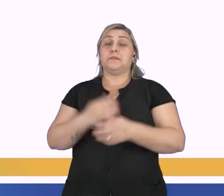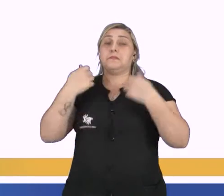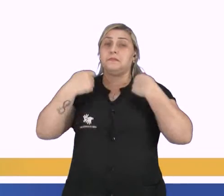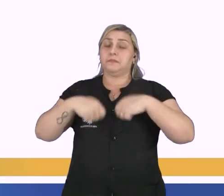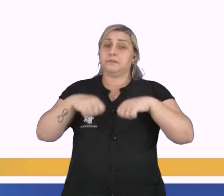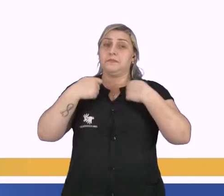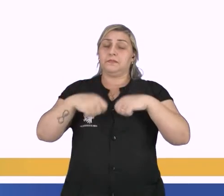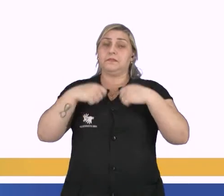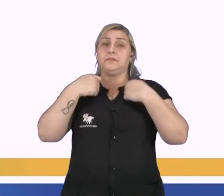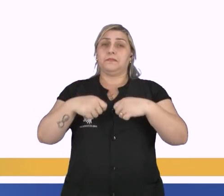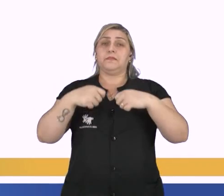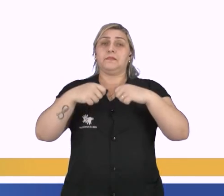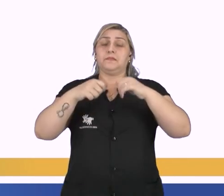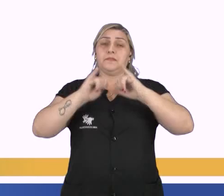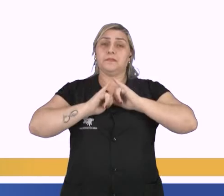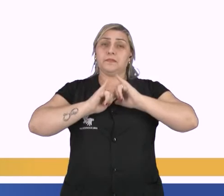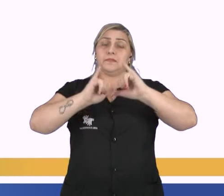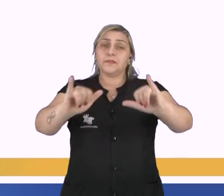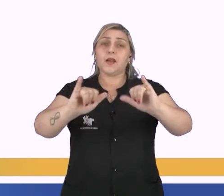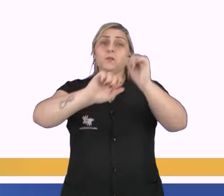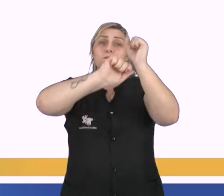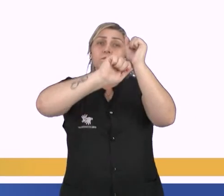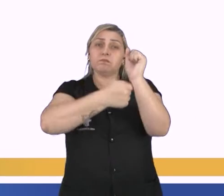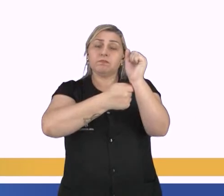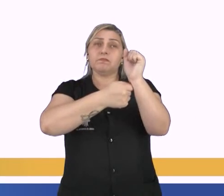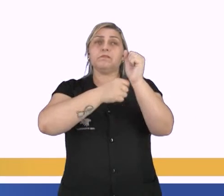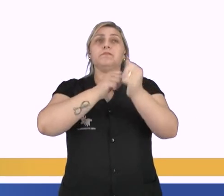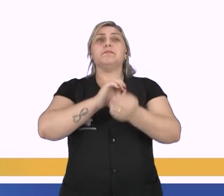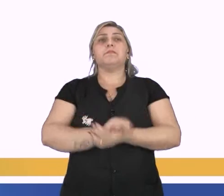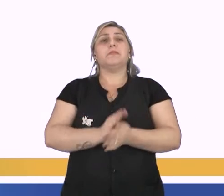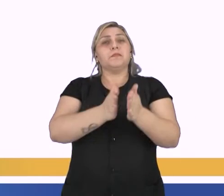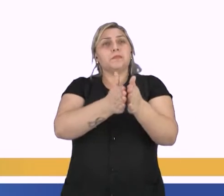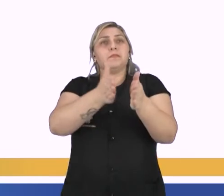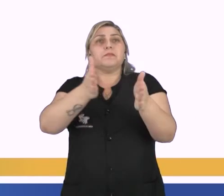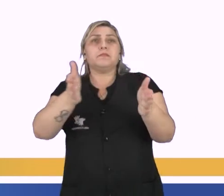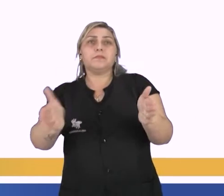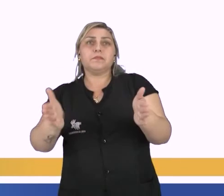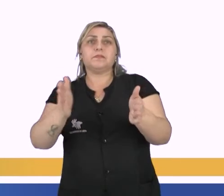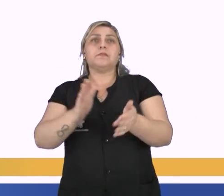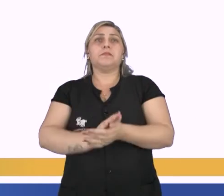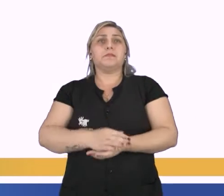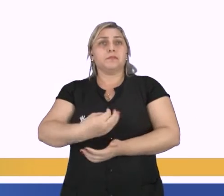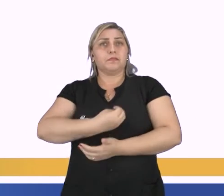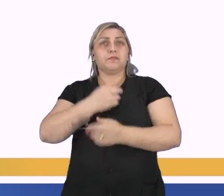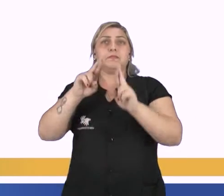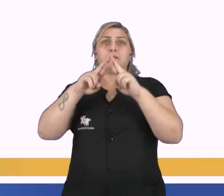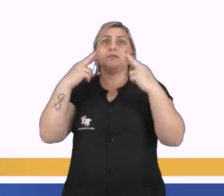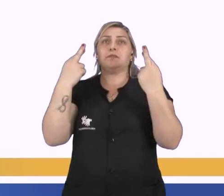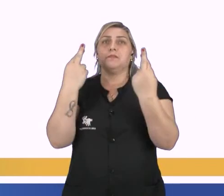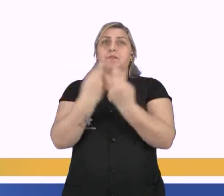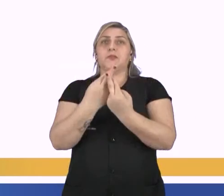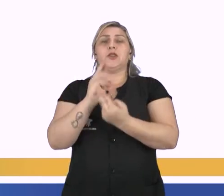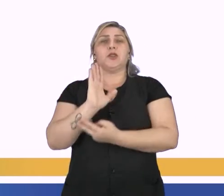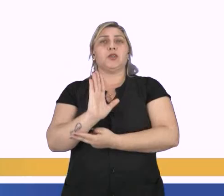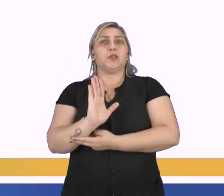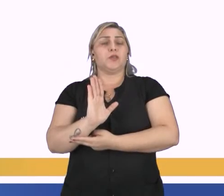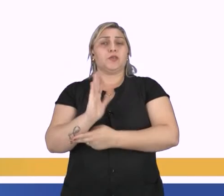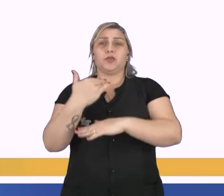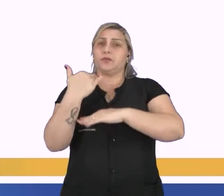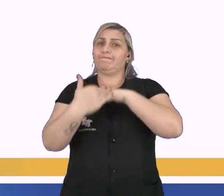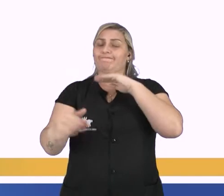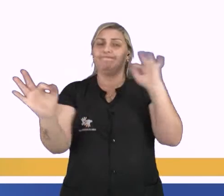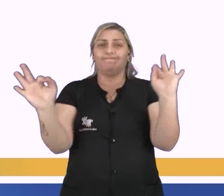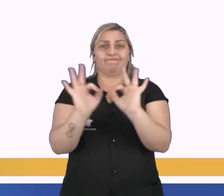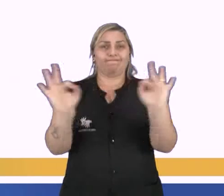Aqui, preciso revelar-lhe um grande segredo. É um período. Participamos da reunião, embora não tivéssemos